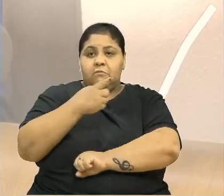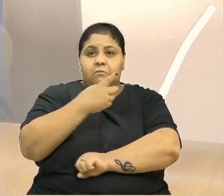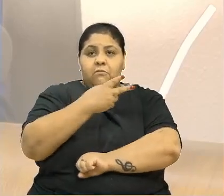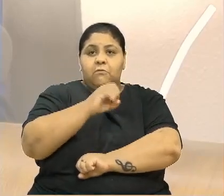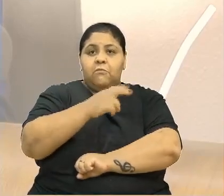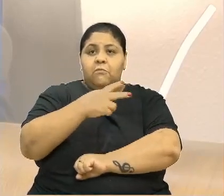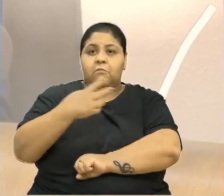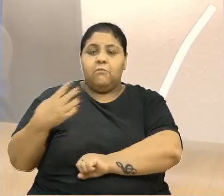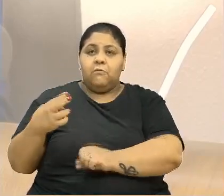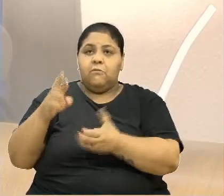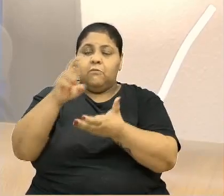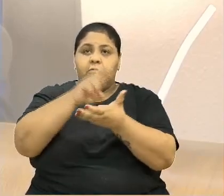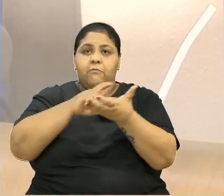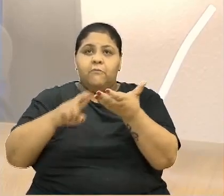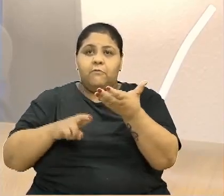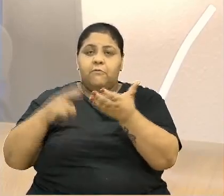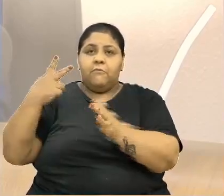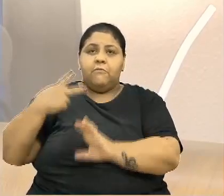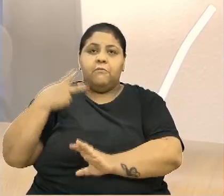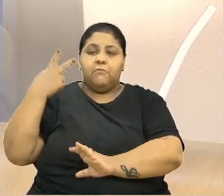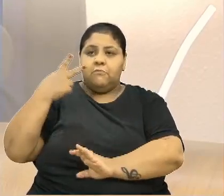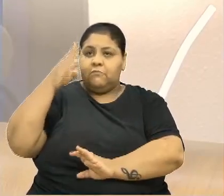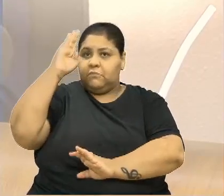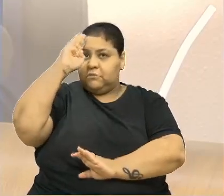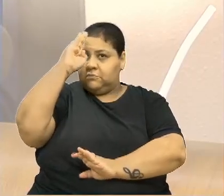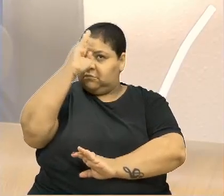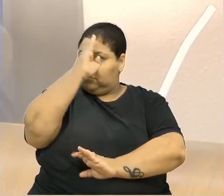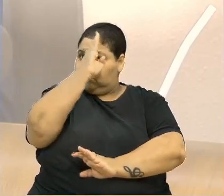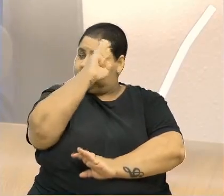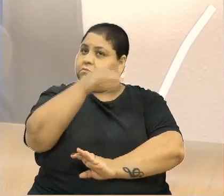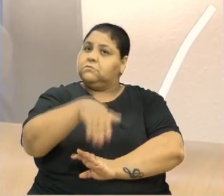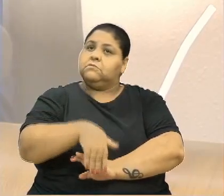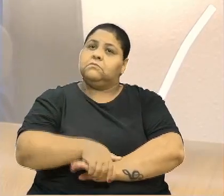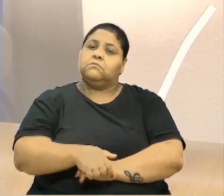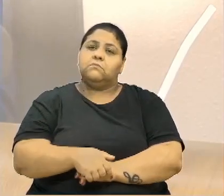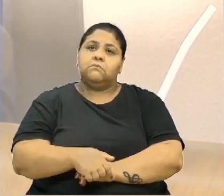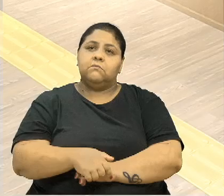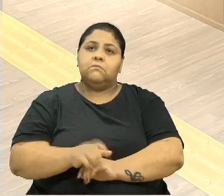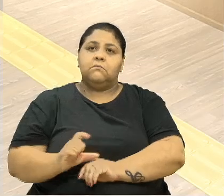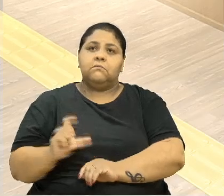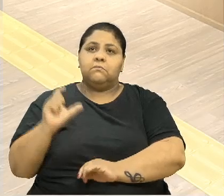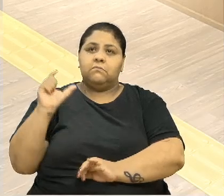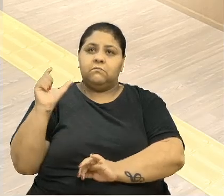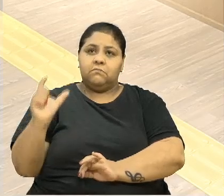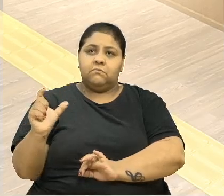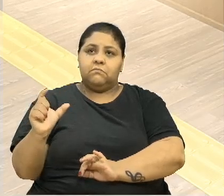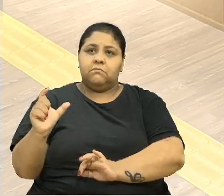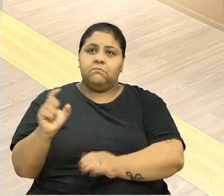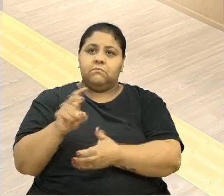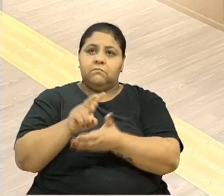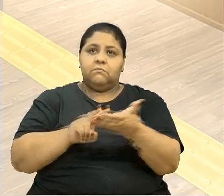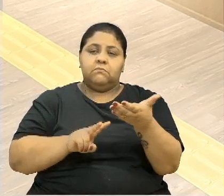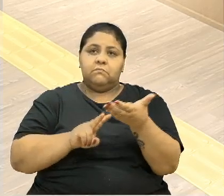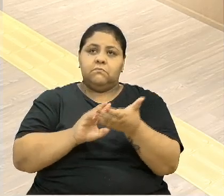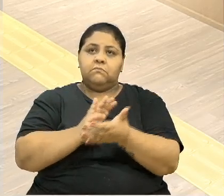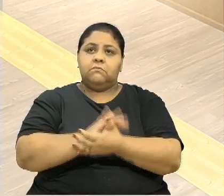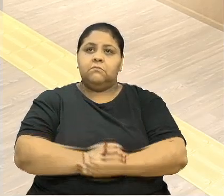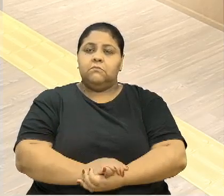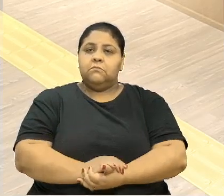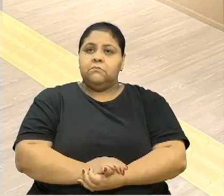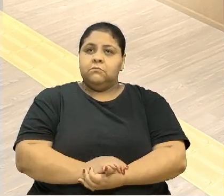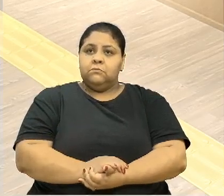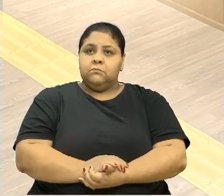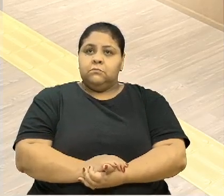SB-1/2024. Relator é o vereador Adriano Bressan. Com a palavra, o relator.